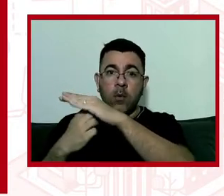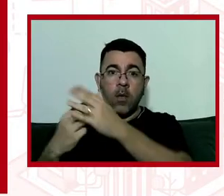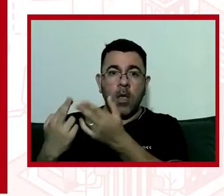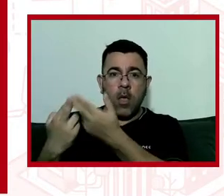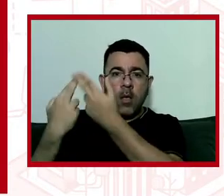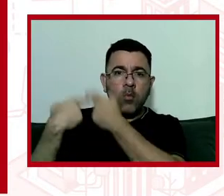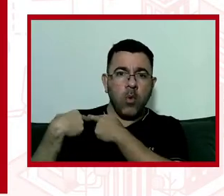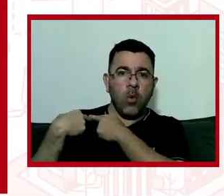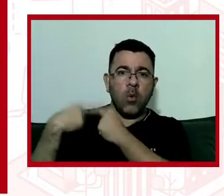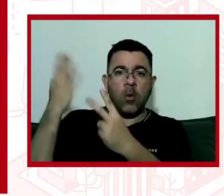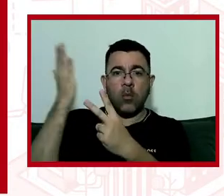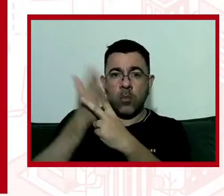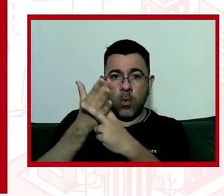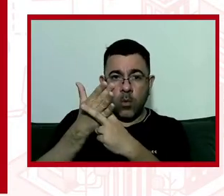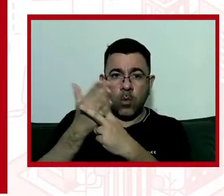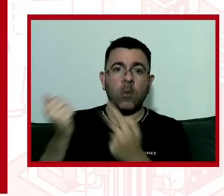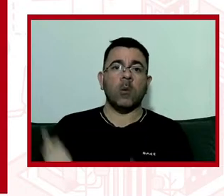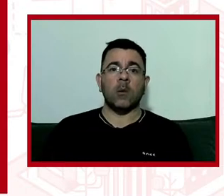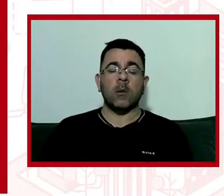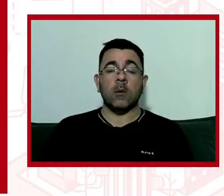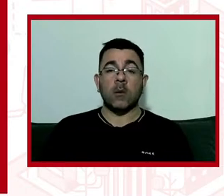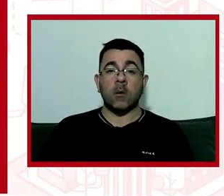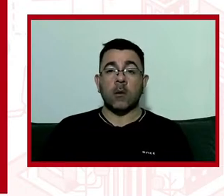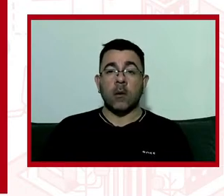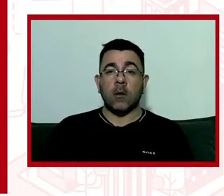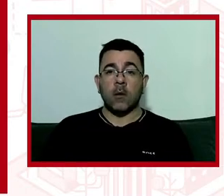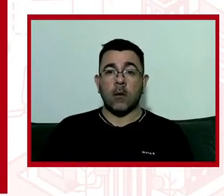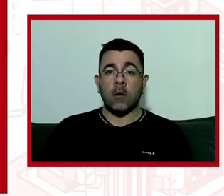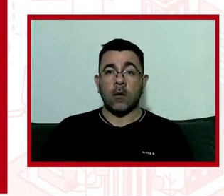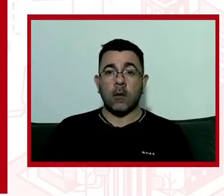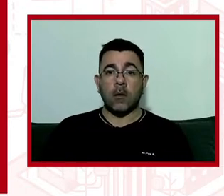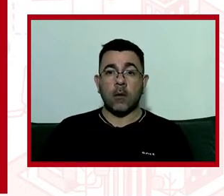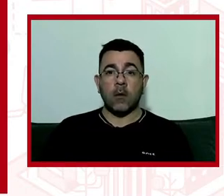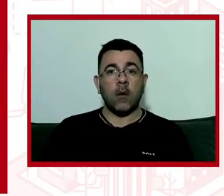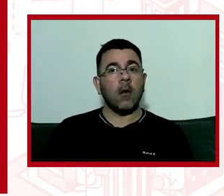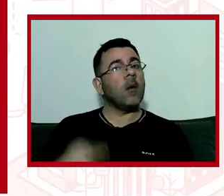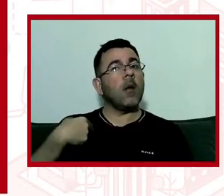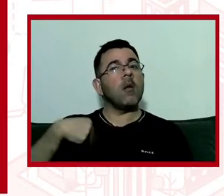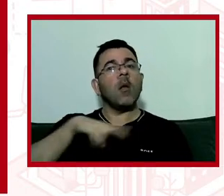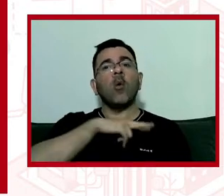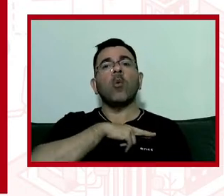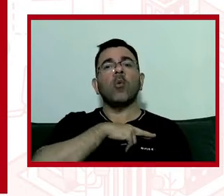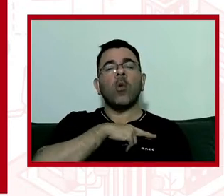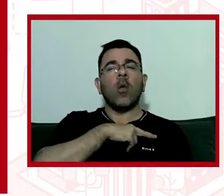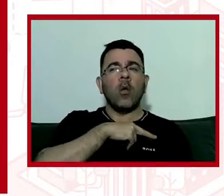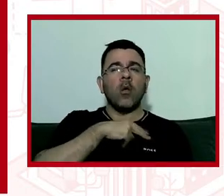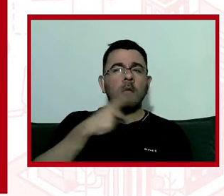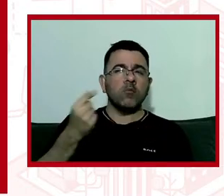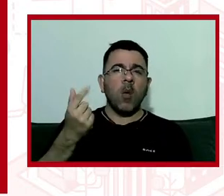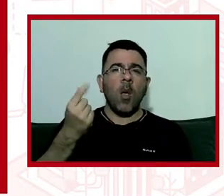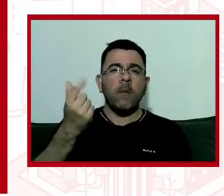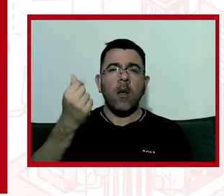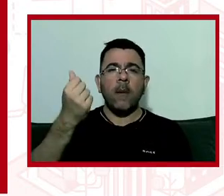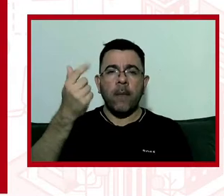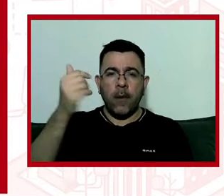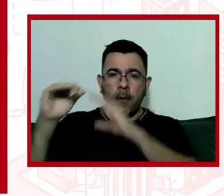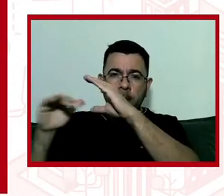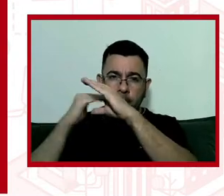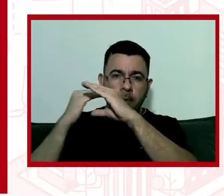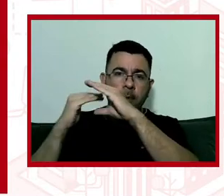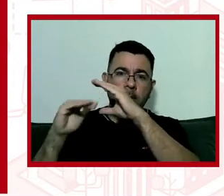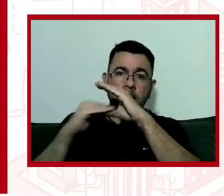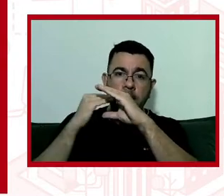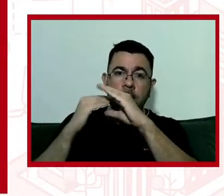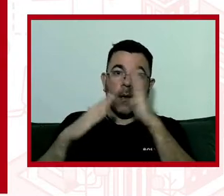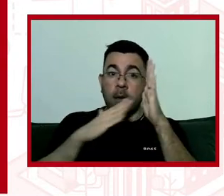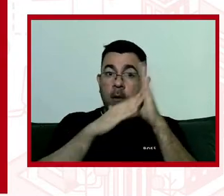dessas por exemplo já tá sendo utilizado em outros locais e a gente recebe royalty por isso então a gente recebe cada cidade do